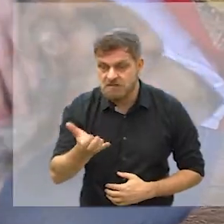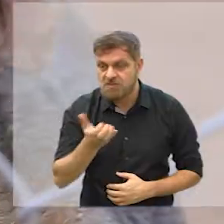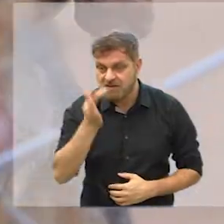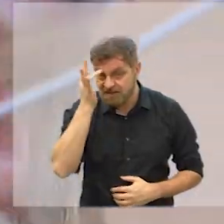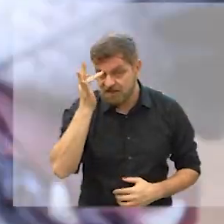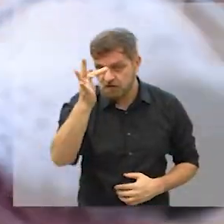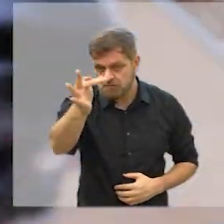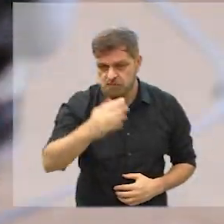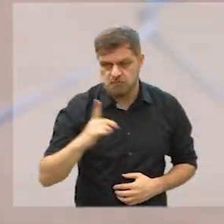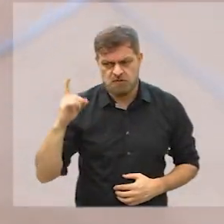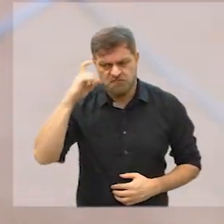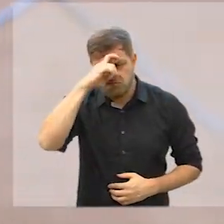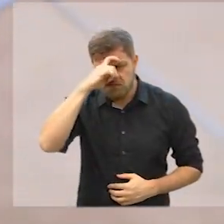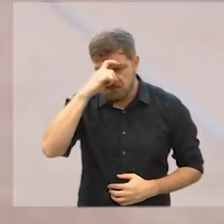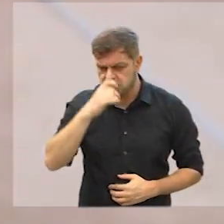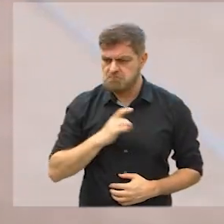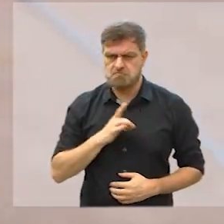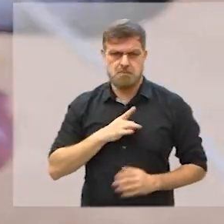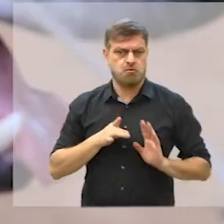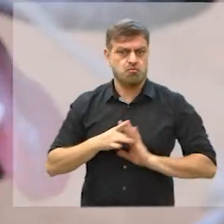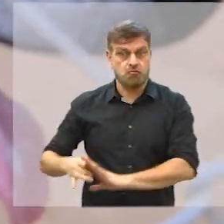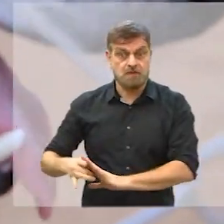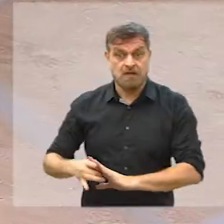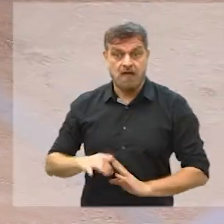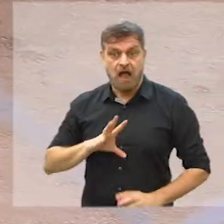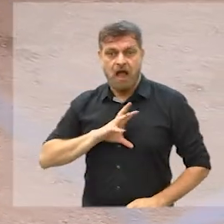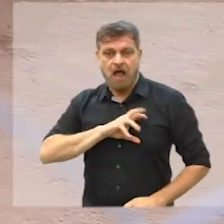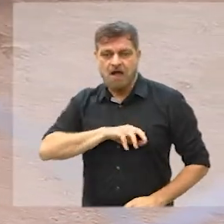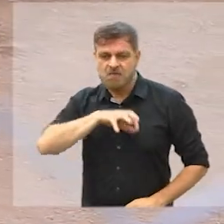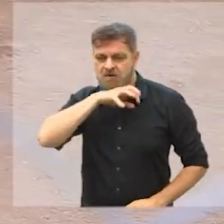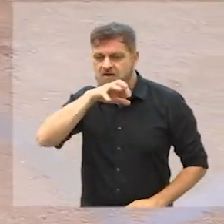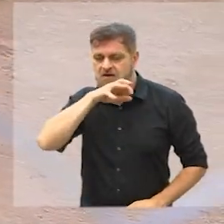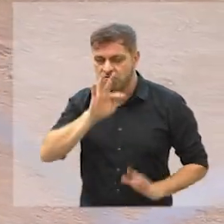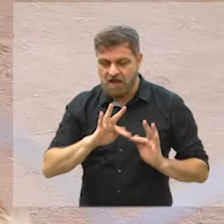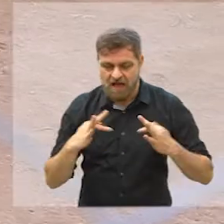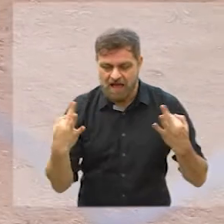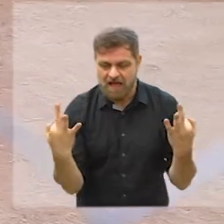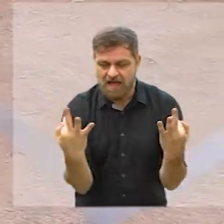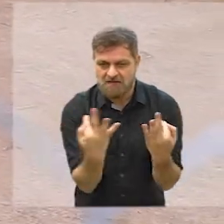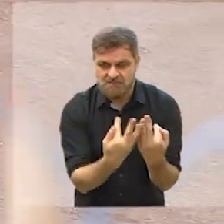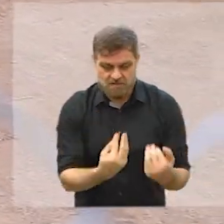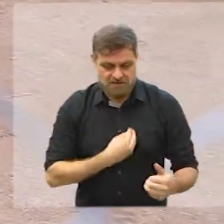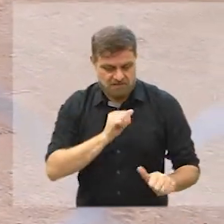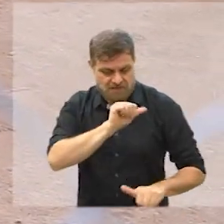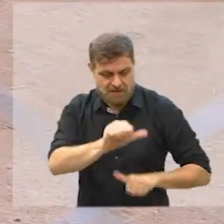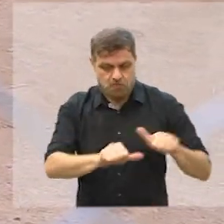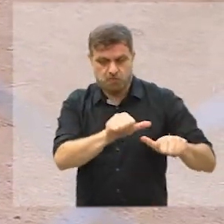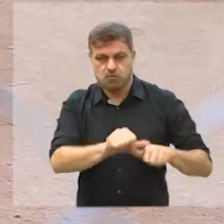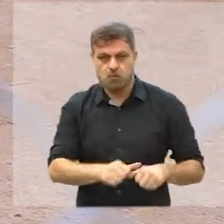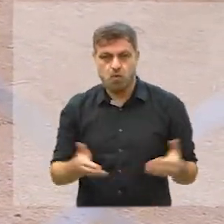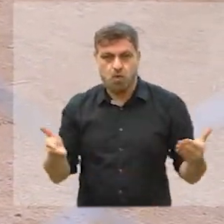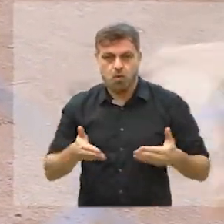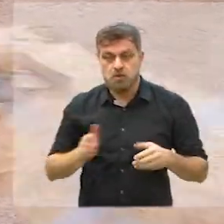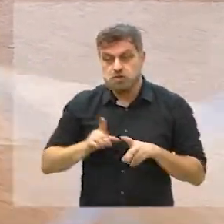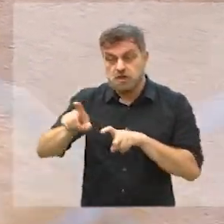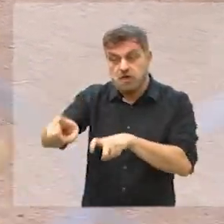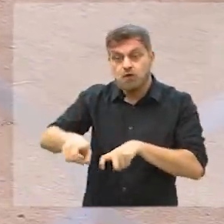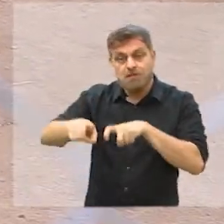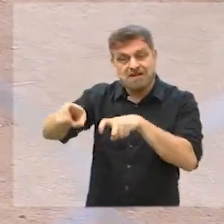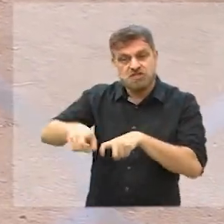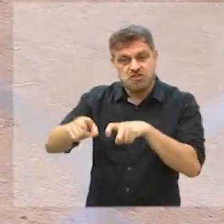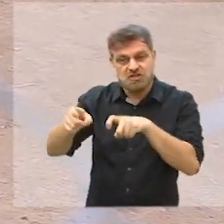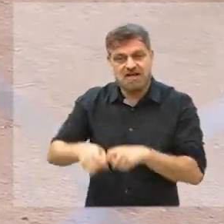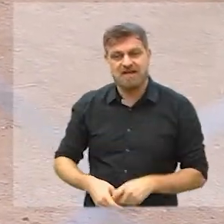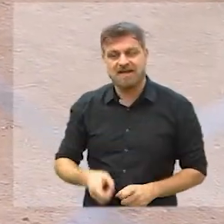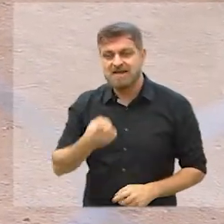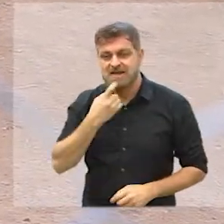dificuldades. O amor que ela tem pelos bichos transformou a vida da família inteira. Hoje, a jovem vive com os pais em uma chácara em